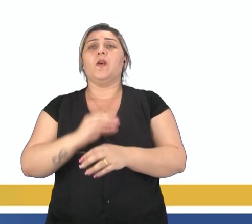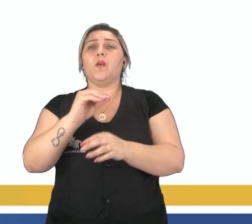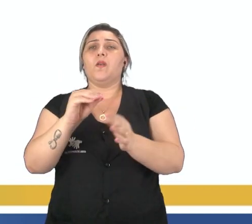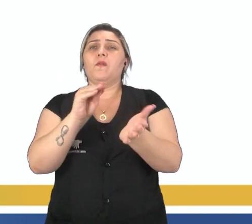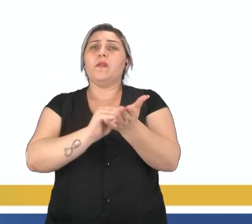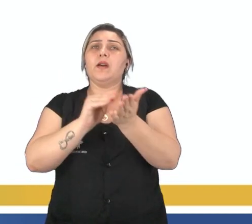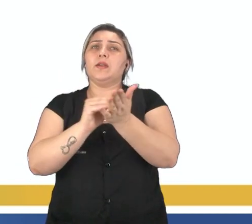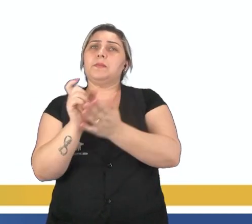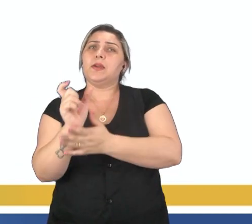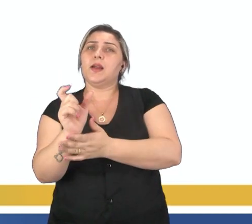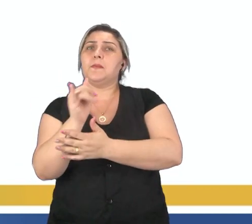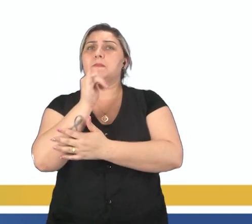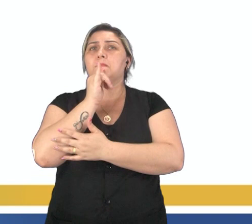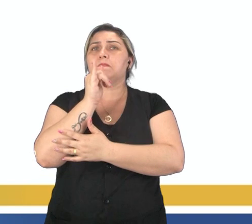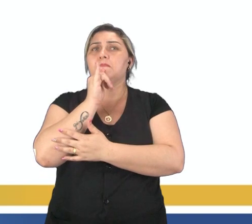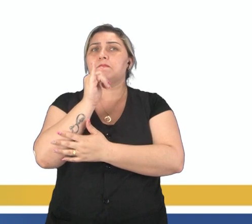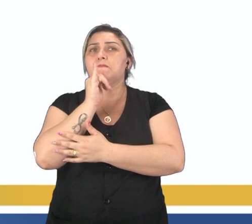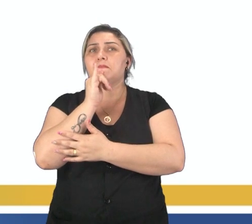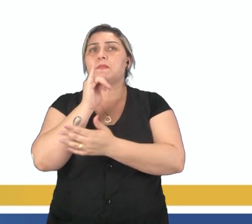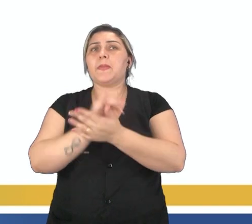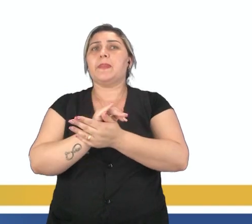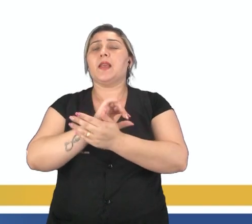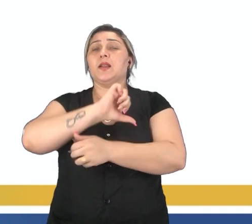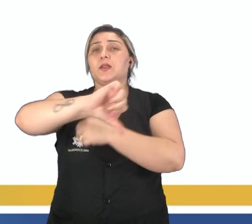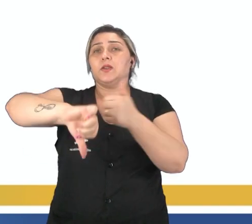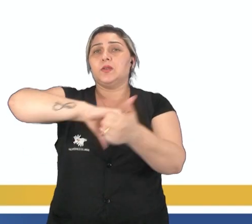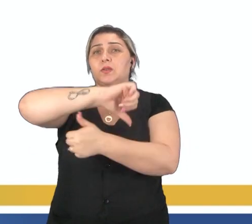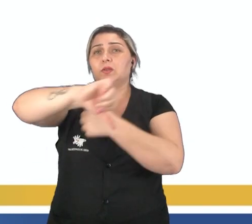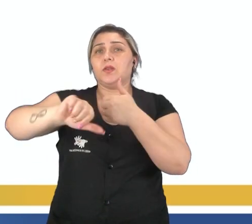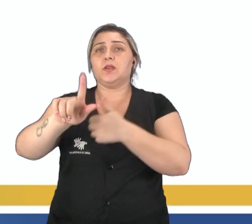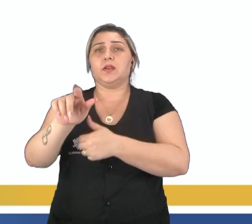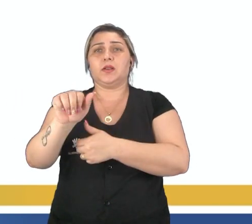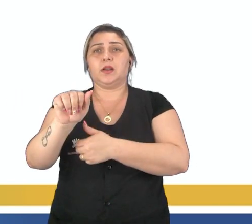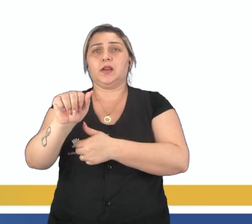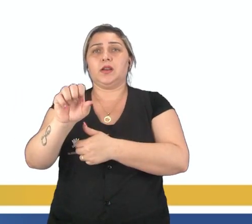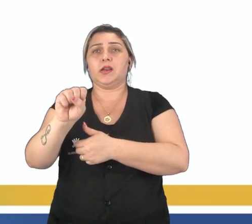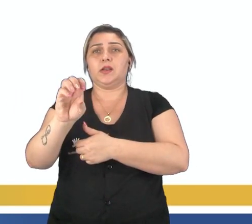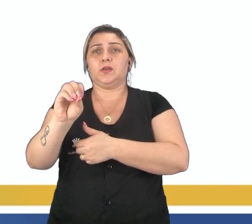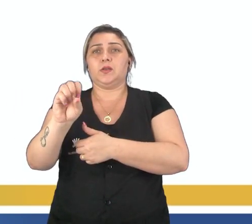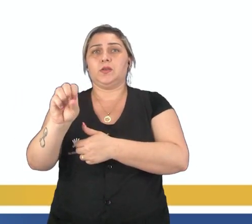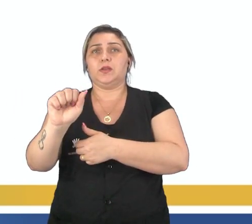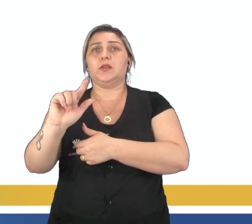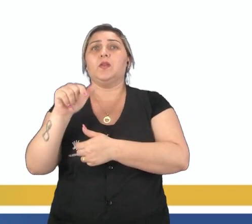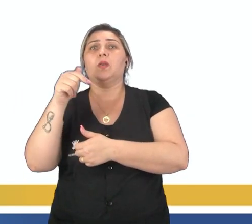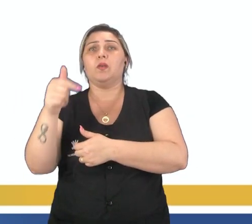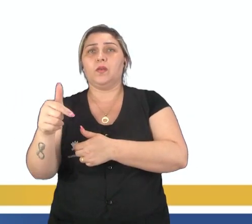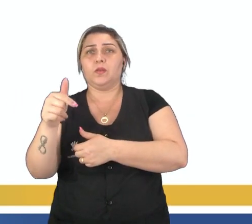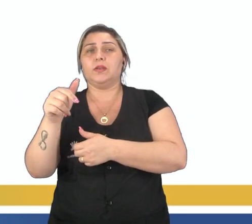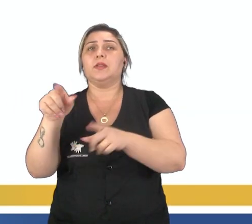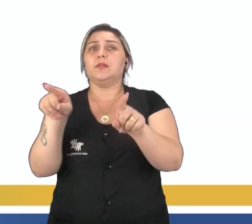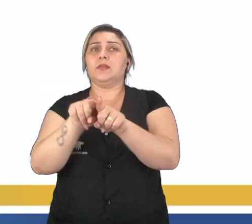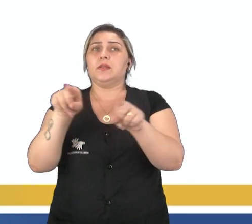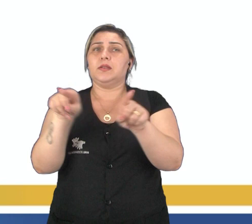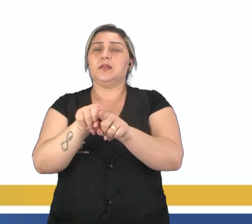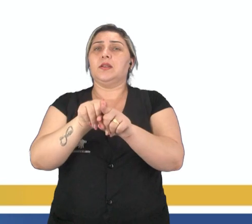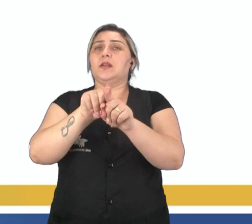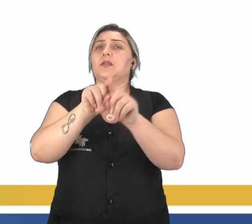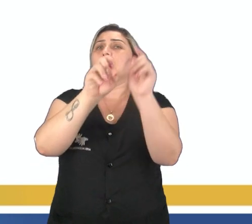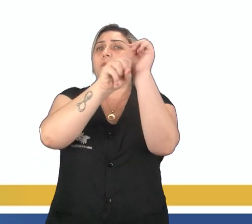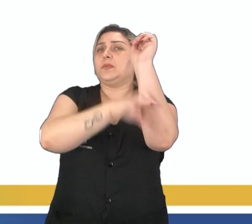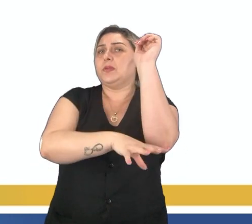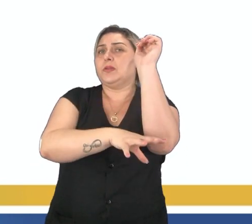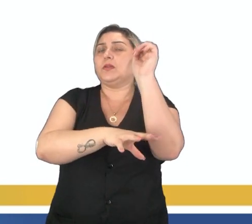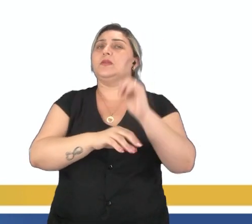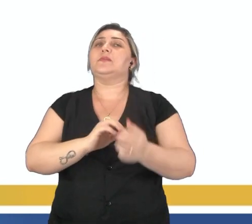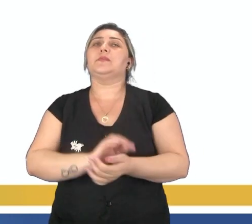tem um espaço, por exemplo, está relacionado com nossas trocas gasosas, enquanto o atua na excreção.